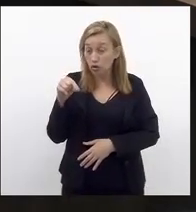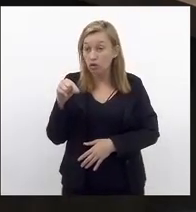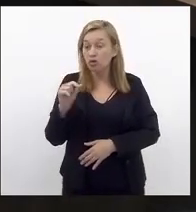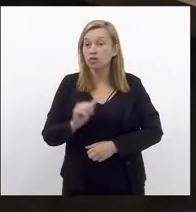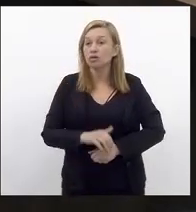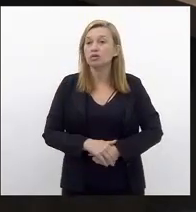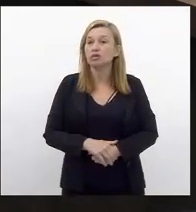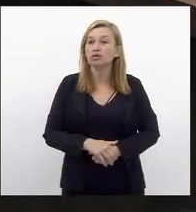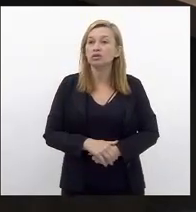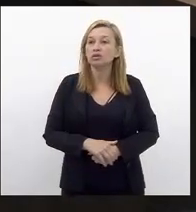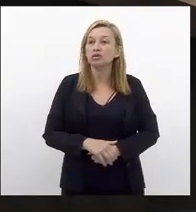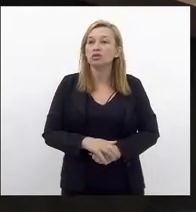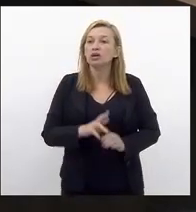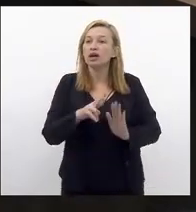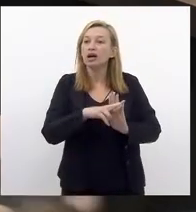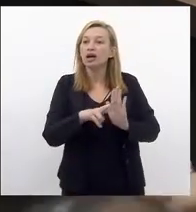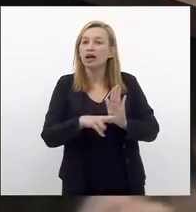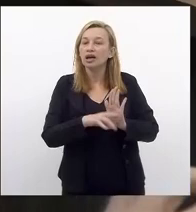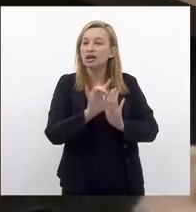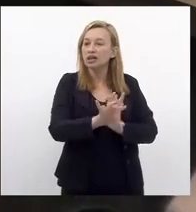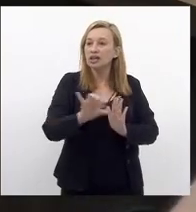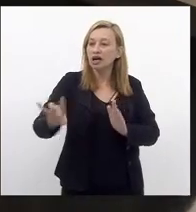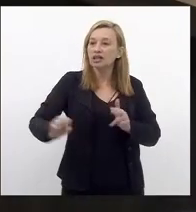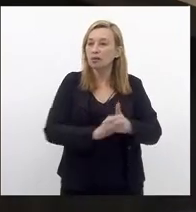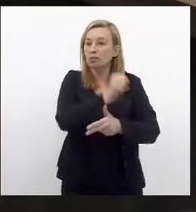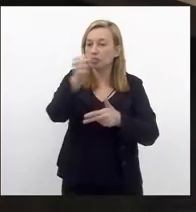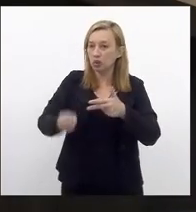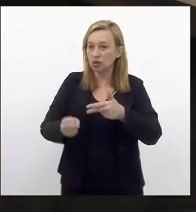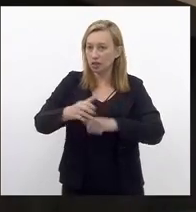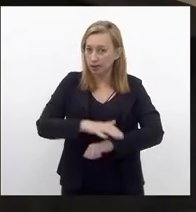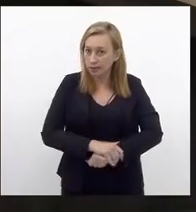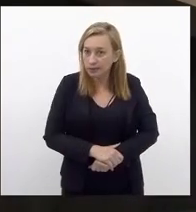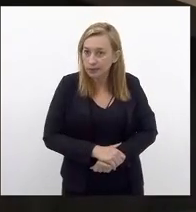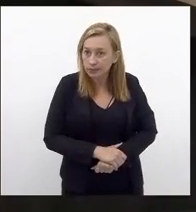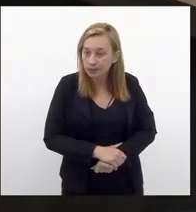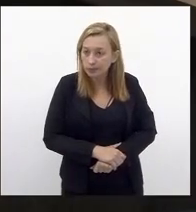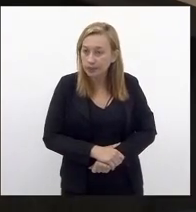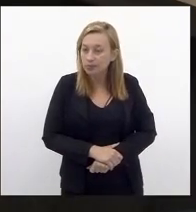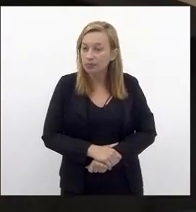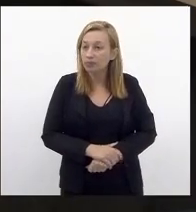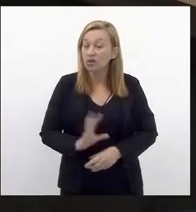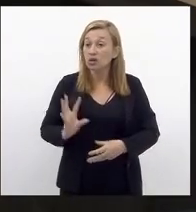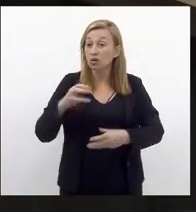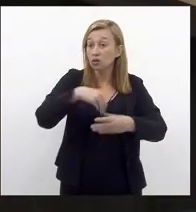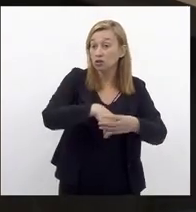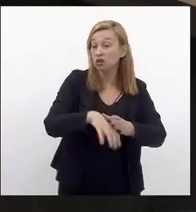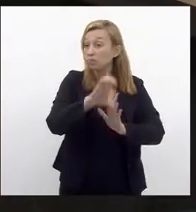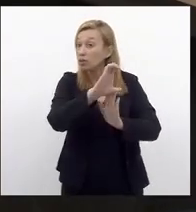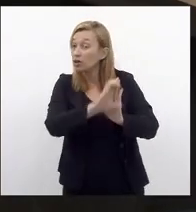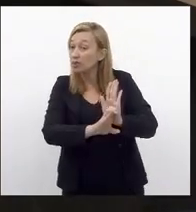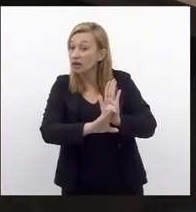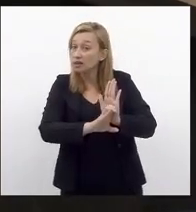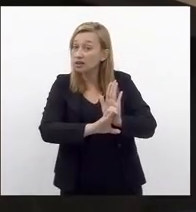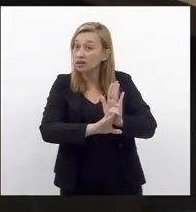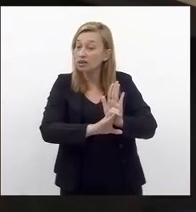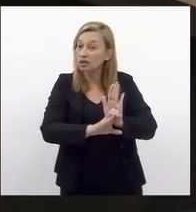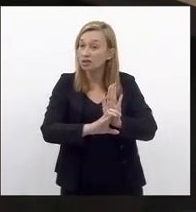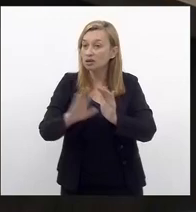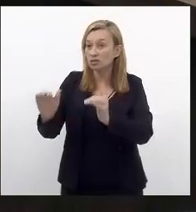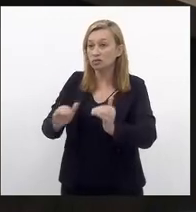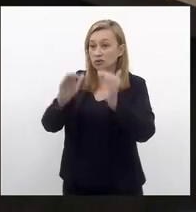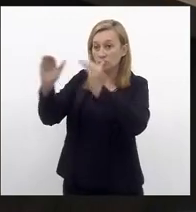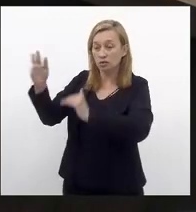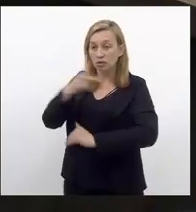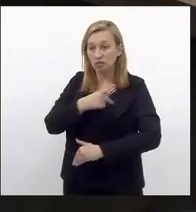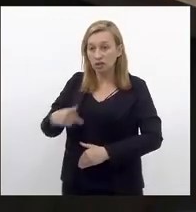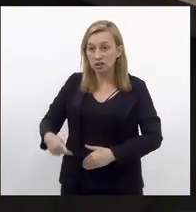partes de cada um dos poderes e foi introduzido por e-mail de vossa excelência